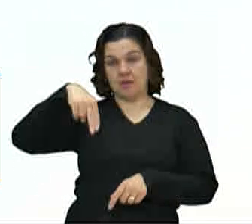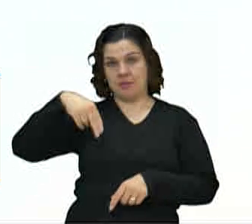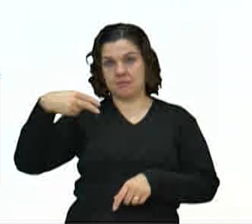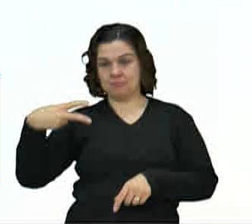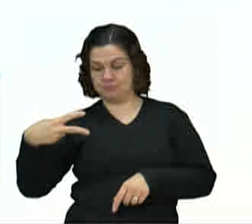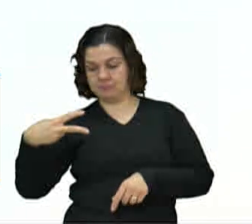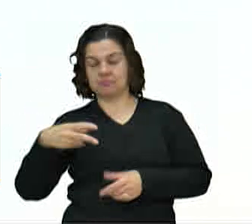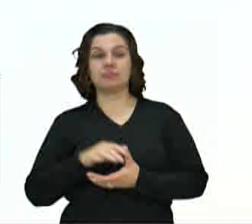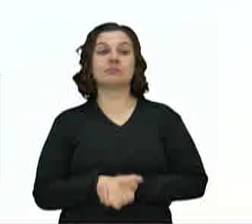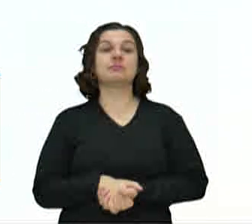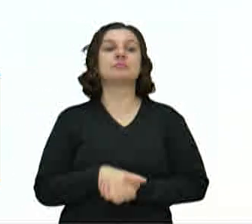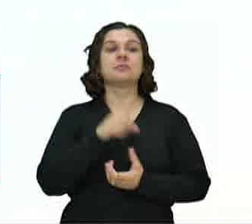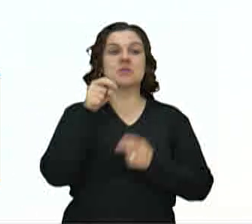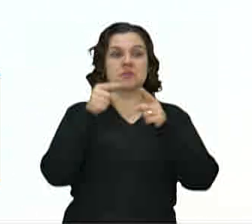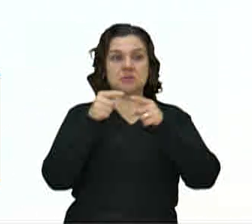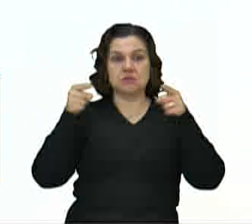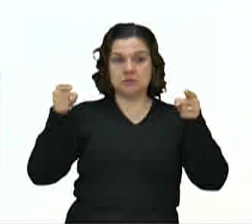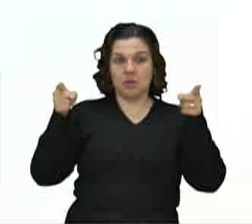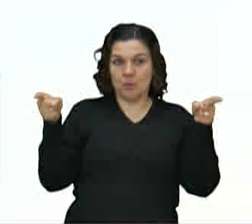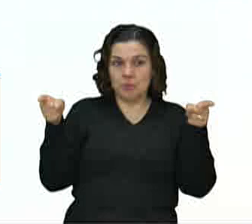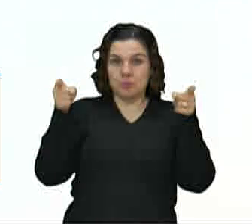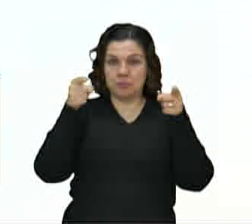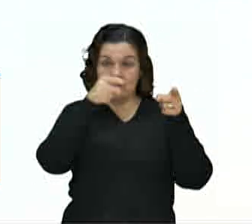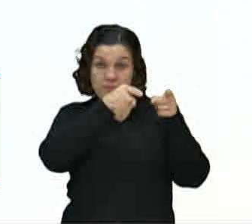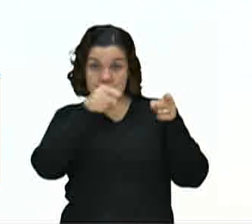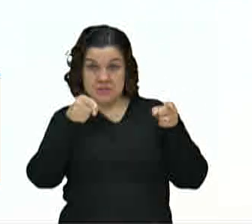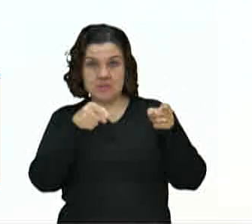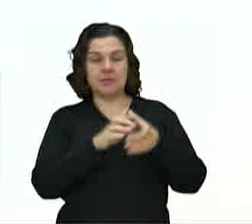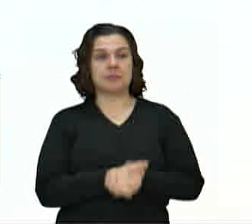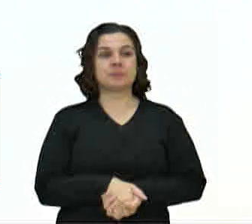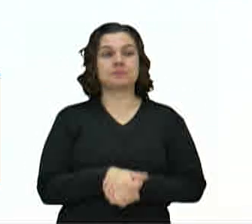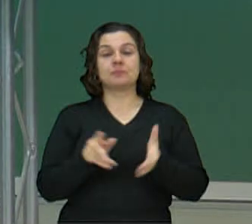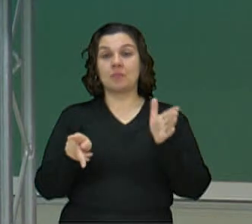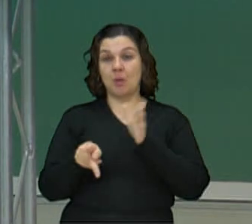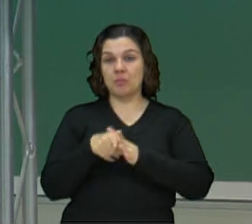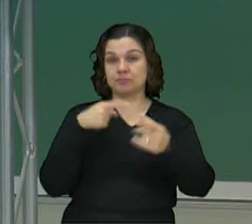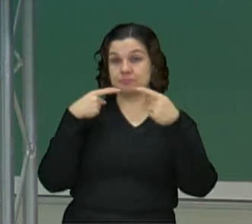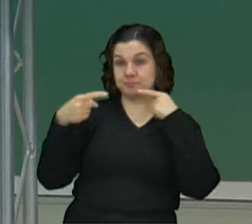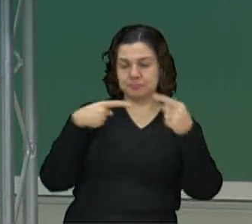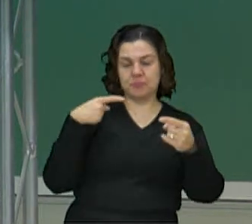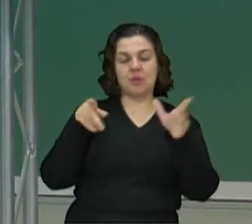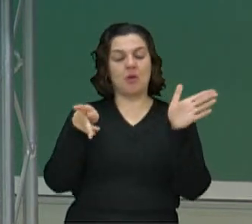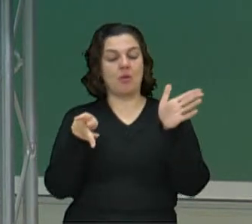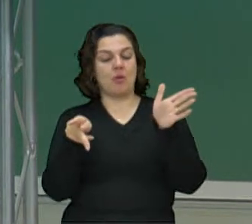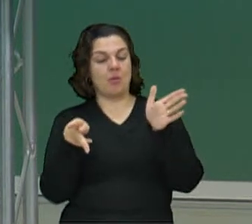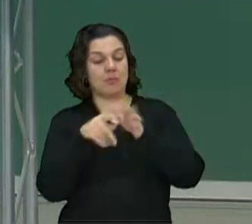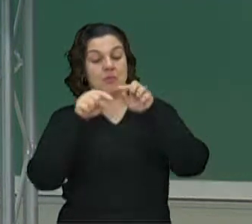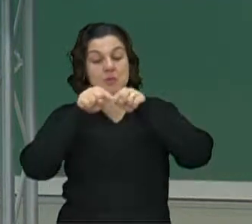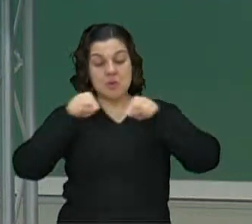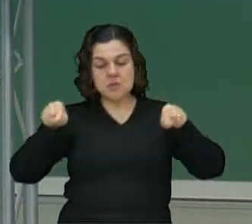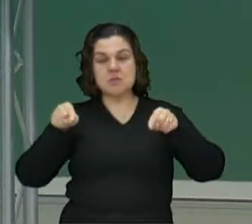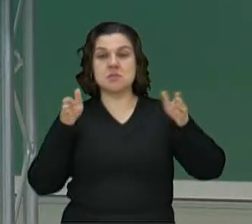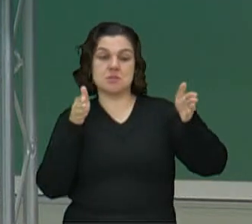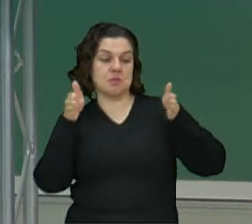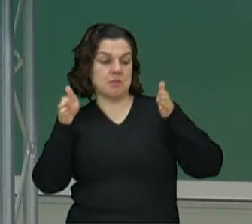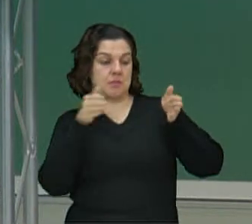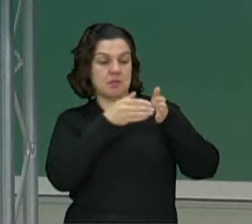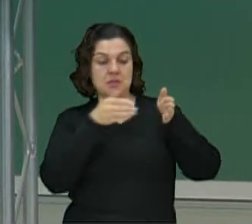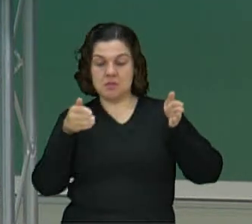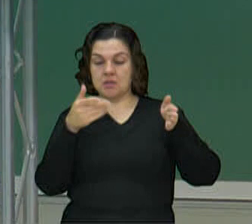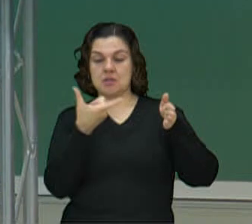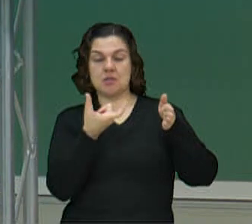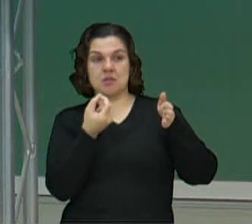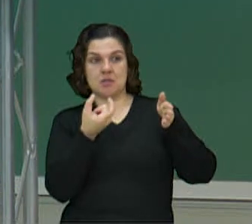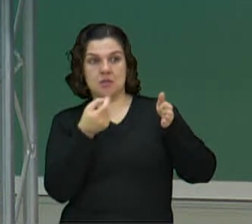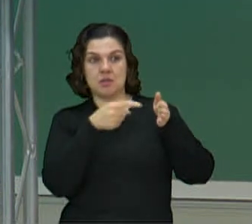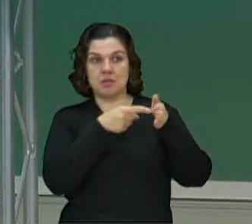http://livro.pro/4bz99m. Isso, esse link encurtado aí para você. É um link de um documentário sobre exatamente esse período dos anos 20,